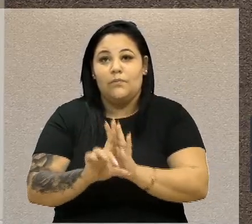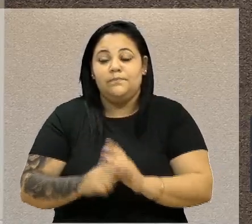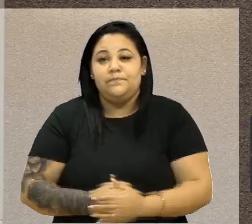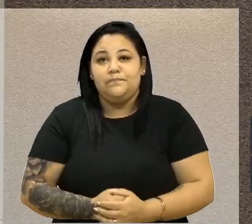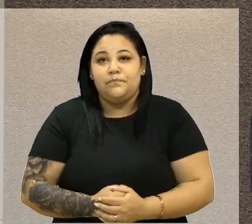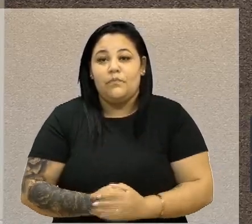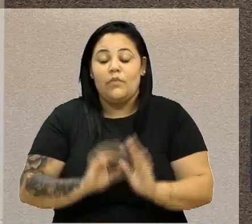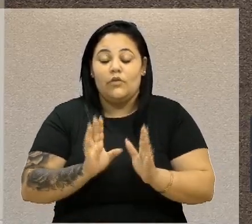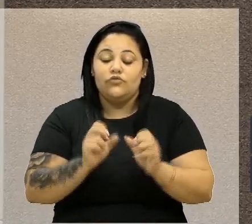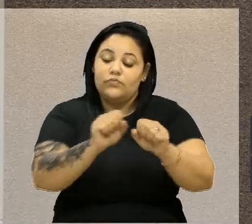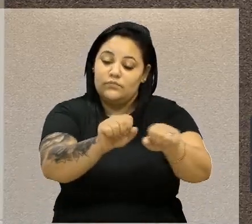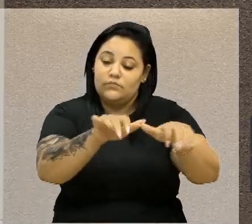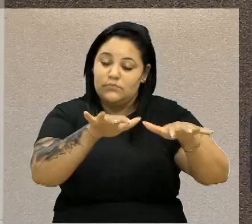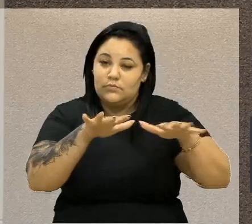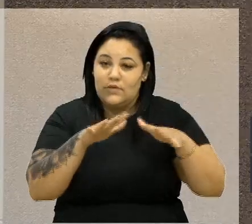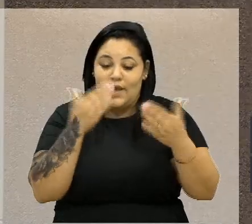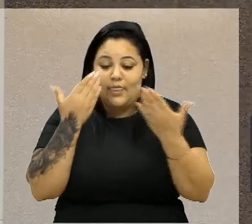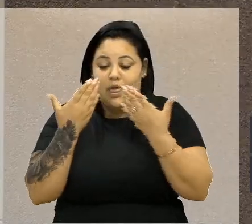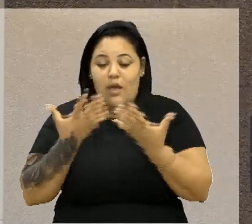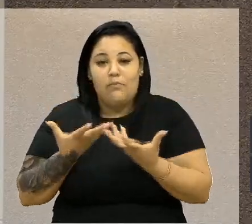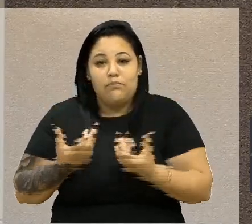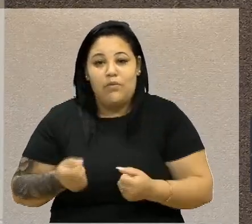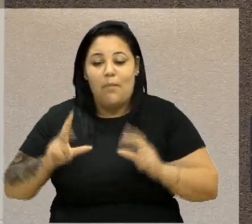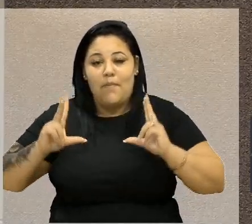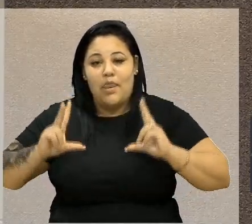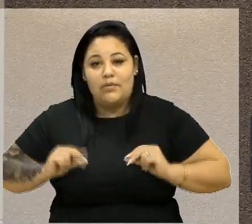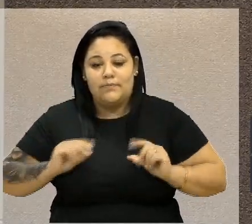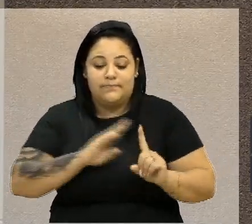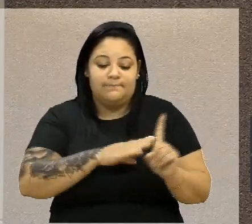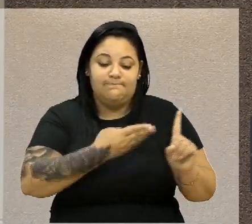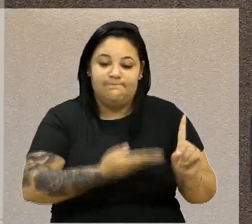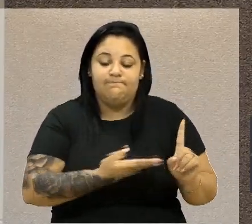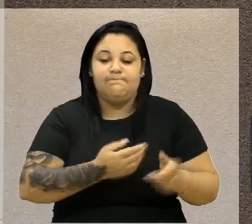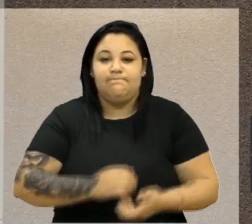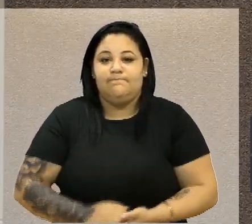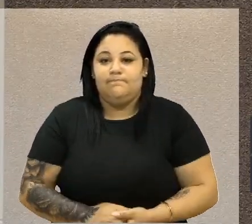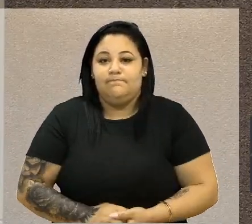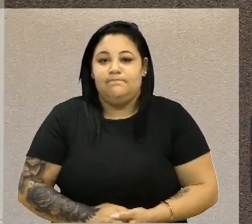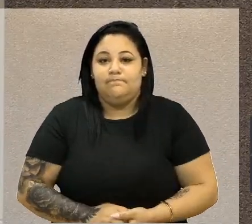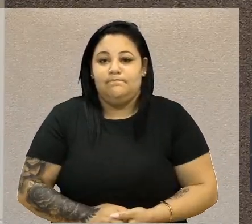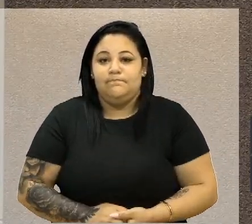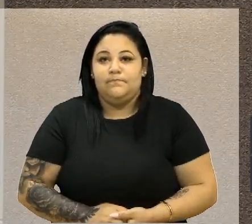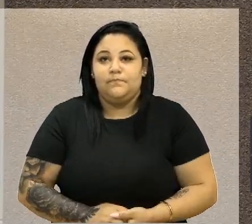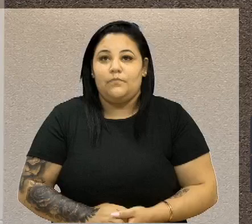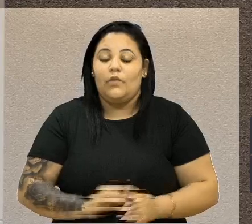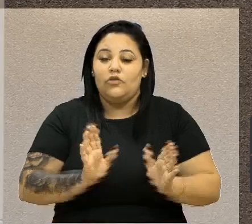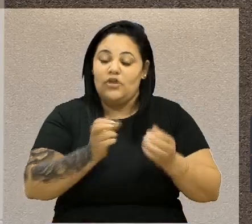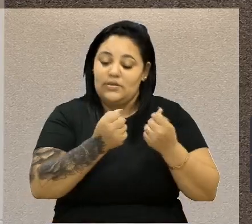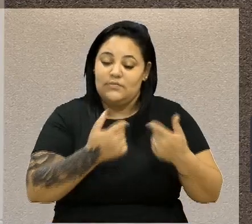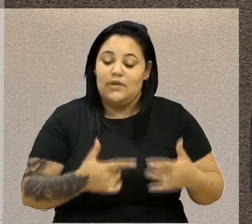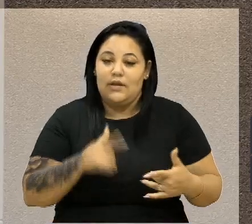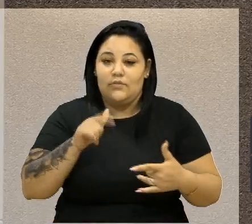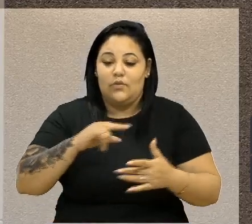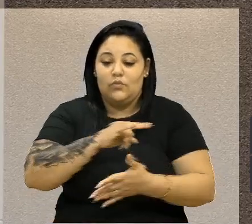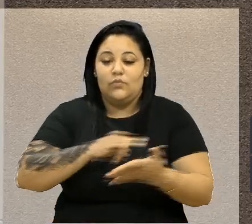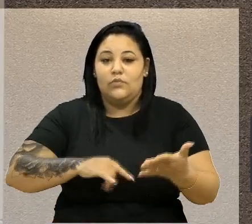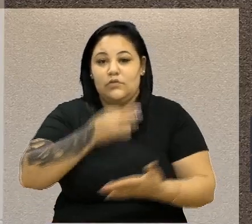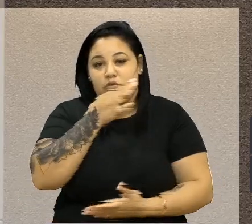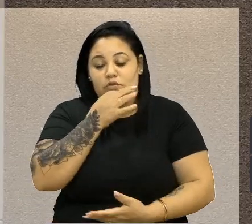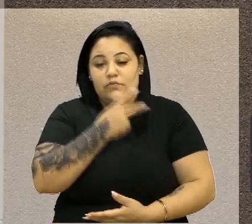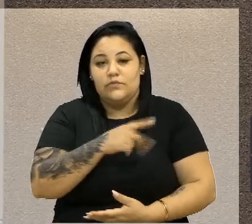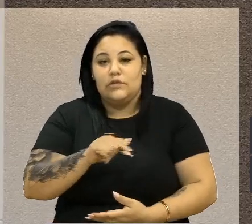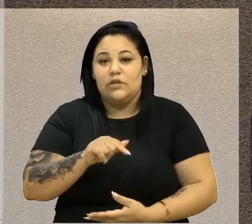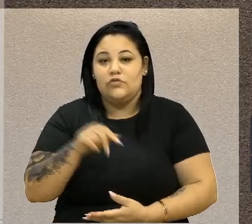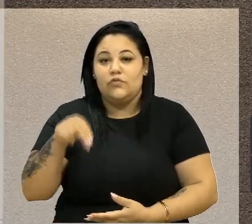cabendo ao plenário avaliar o merecimento de tal homenagem. Salvo o melhor juízo, este é o parecer, Caxias do Sul, 27 de novembro